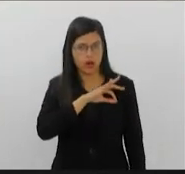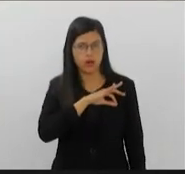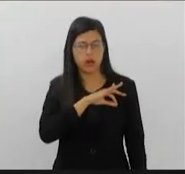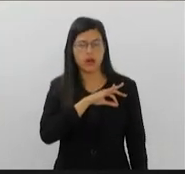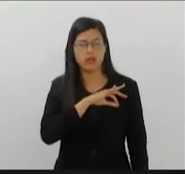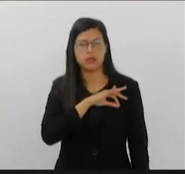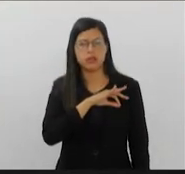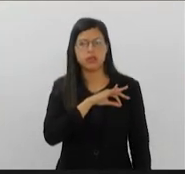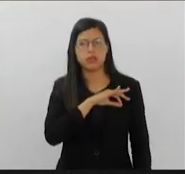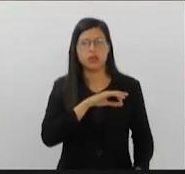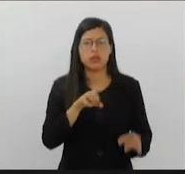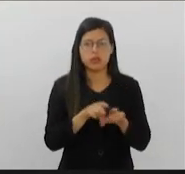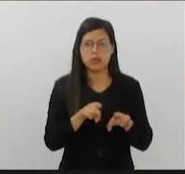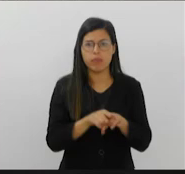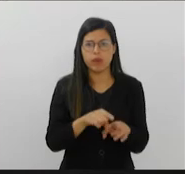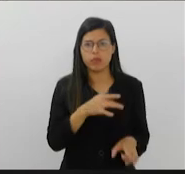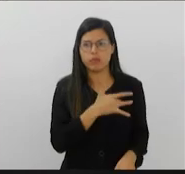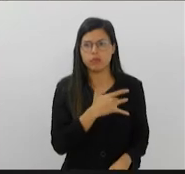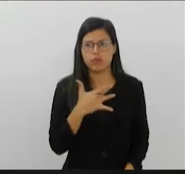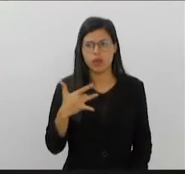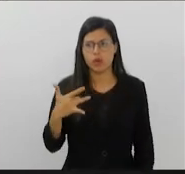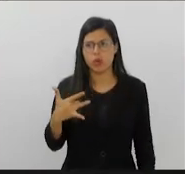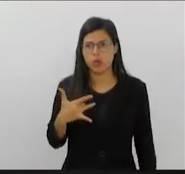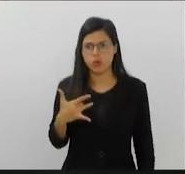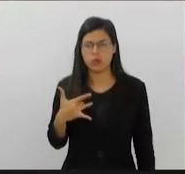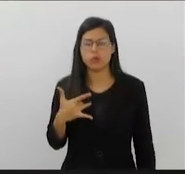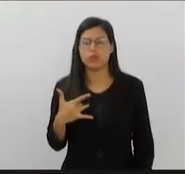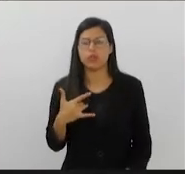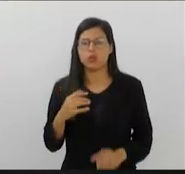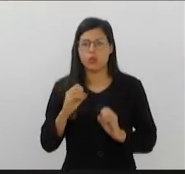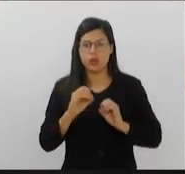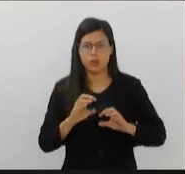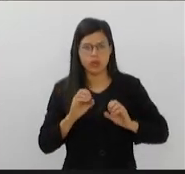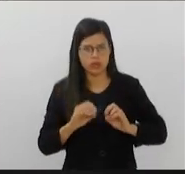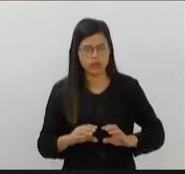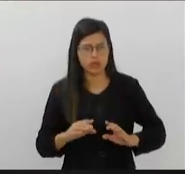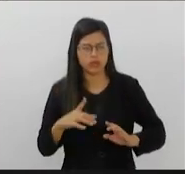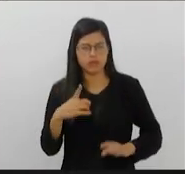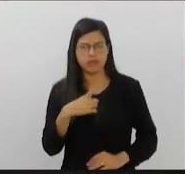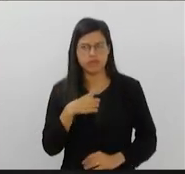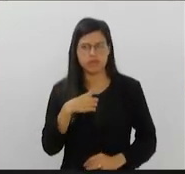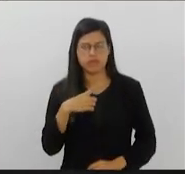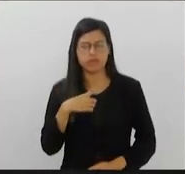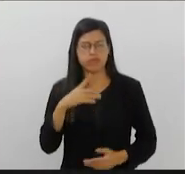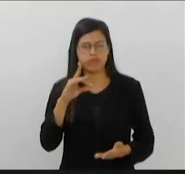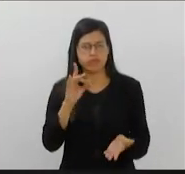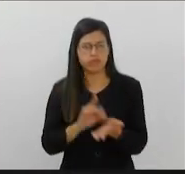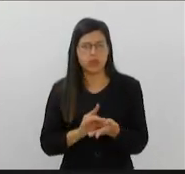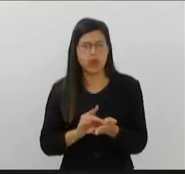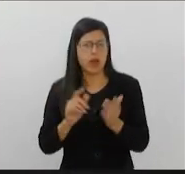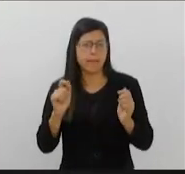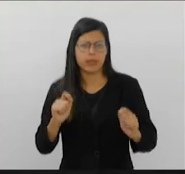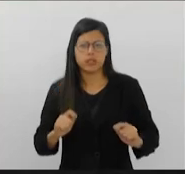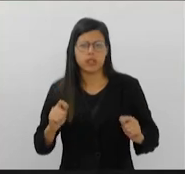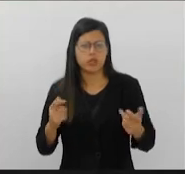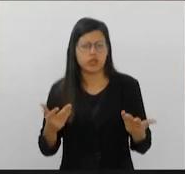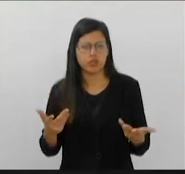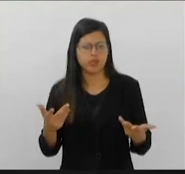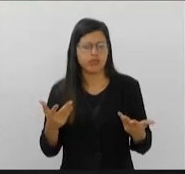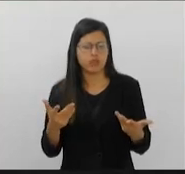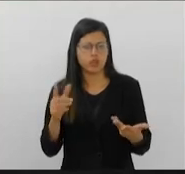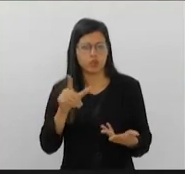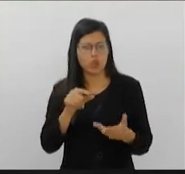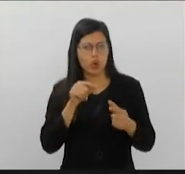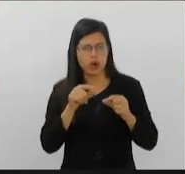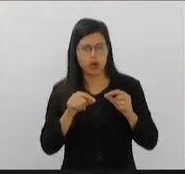mas é se desenvolver com saúde, é se desenvolver com educação, para que você tenha, de fato, a capacidade de escolher, para que você tenha, de